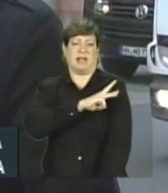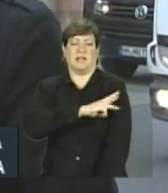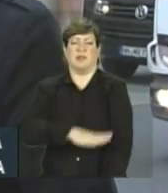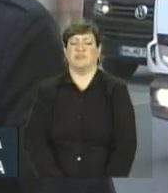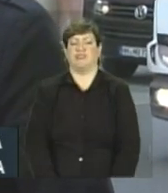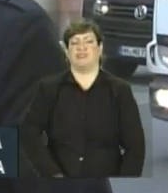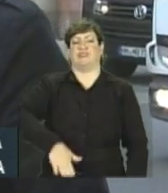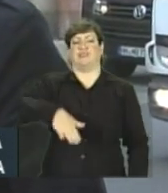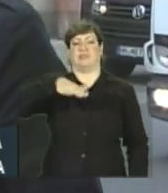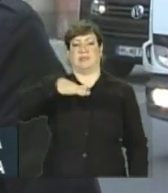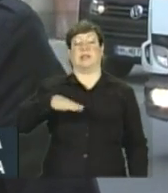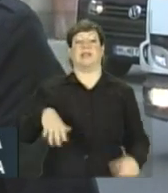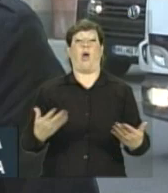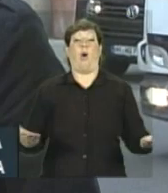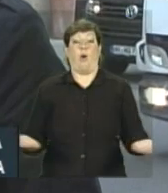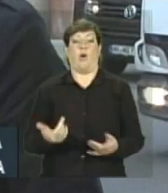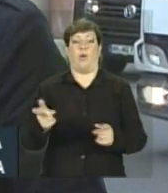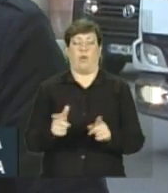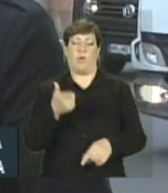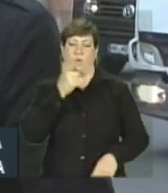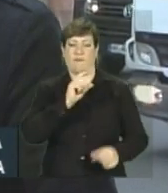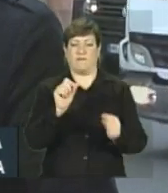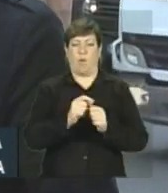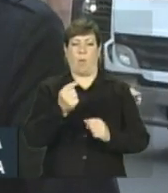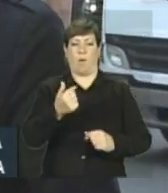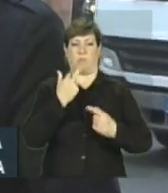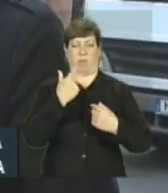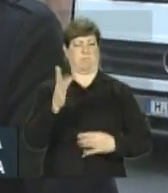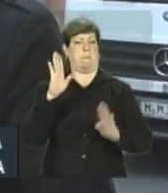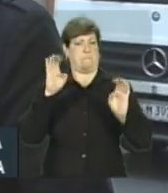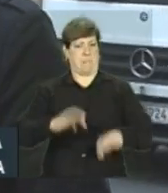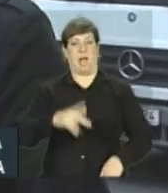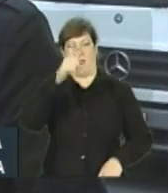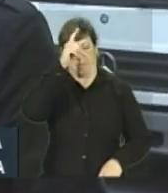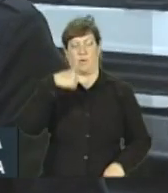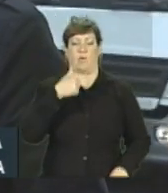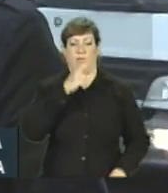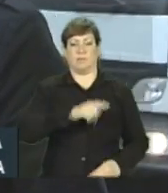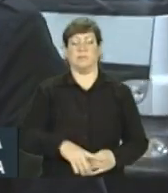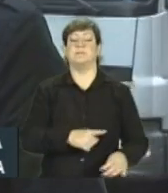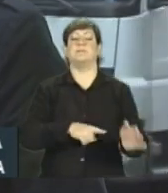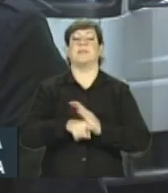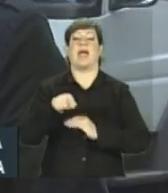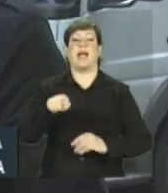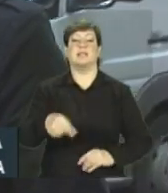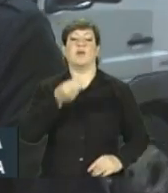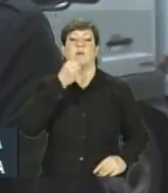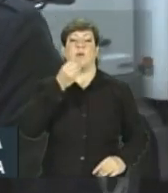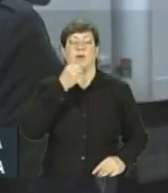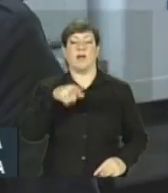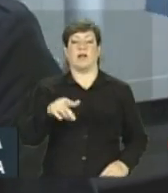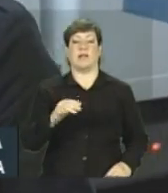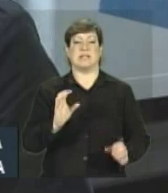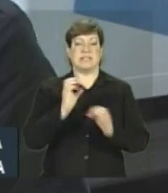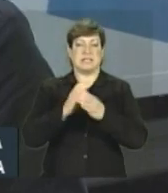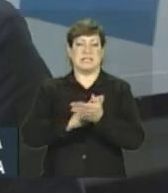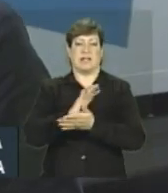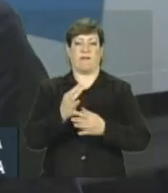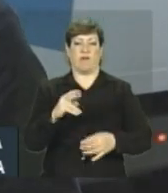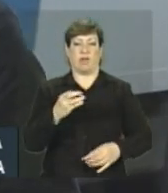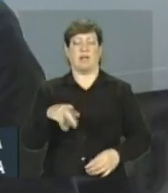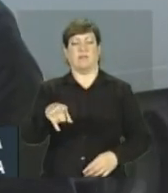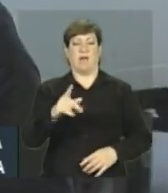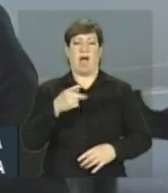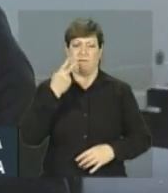série. E hoje acredito que falo quase fluente alemão. E essa oportunidade do Ciências Sem Fronteiras, você indica para que outros jovens também